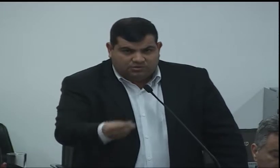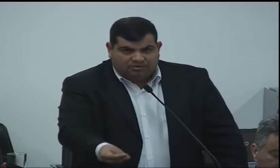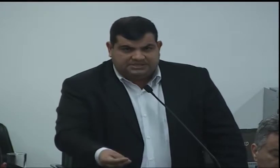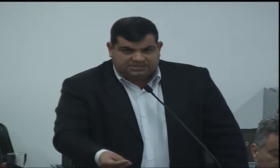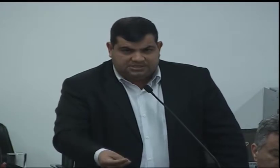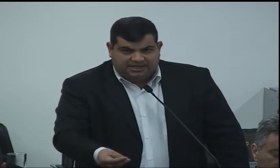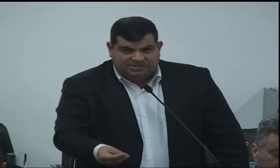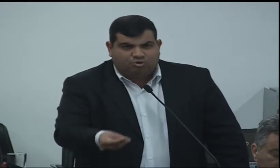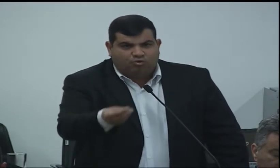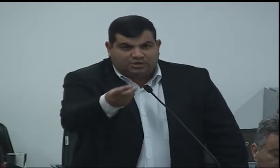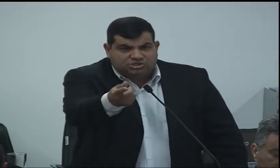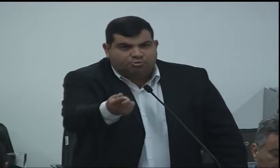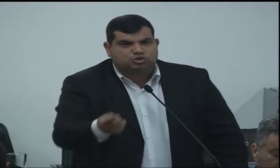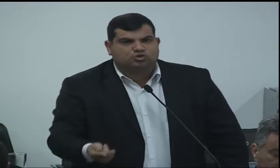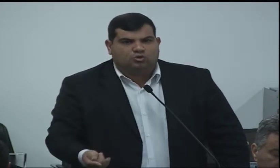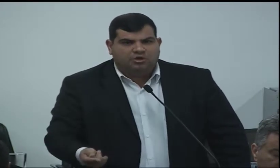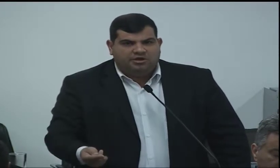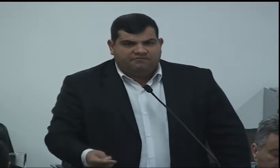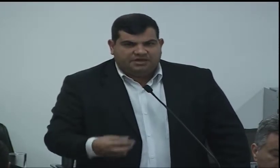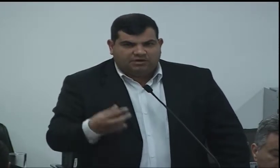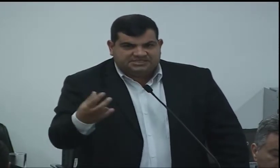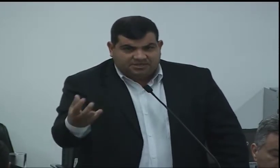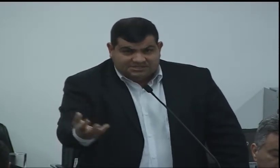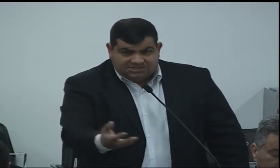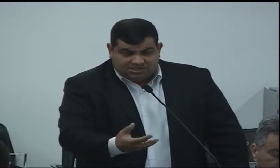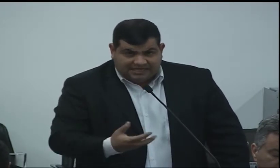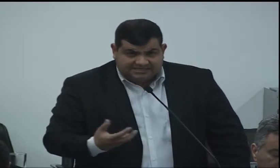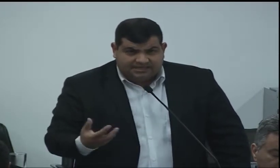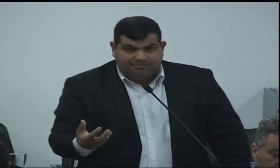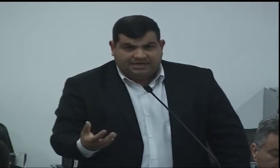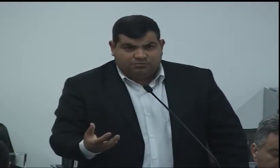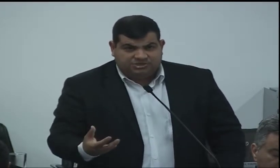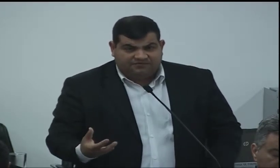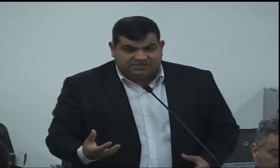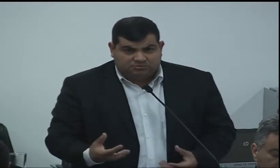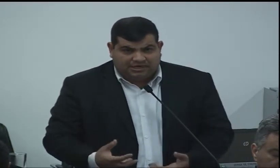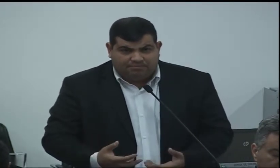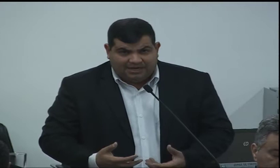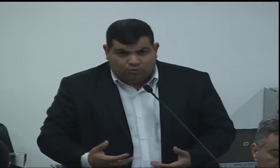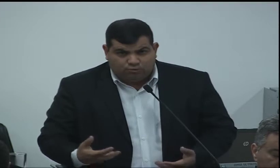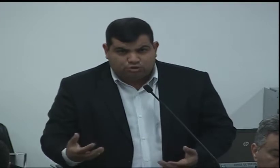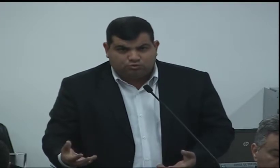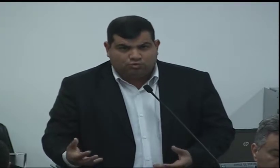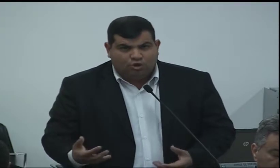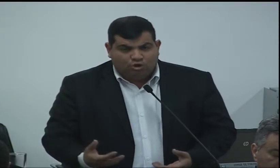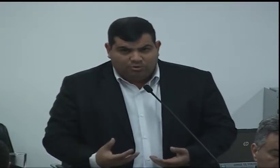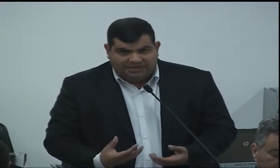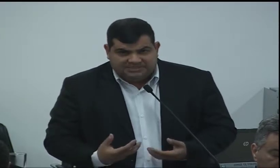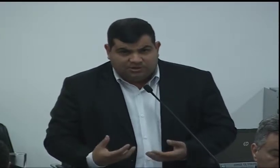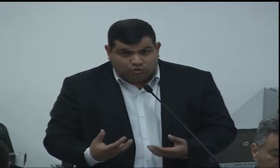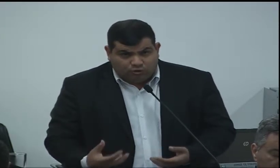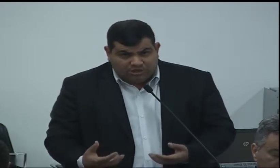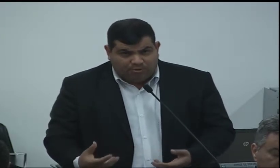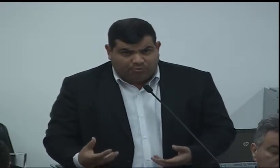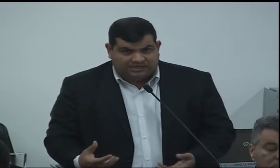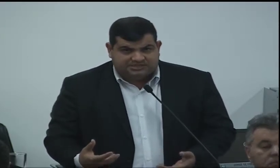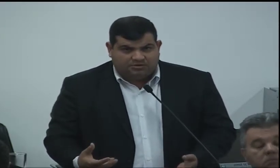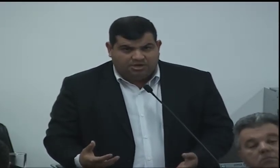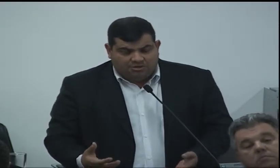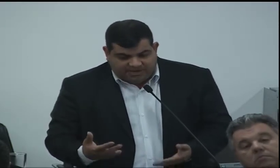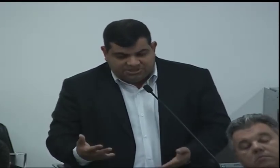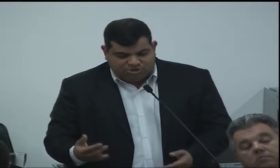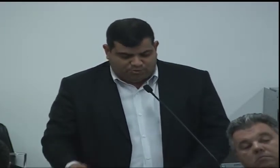contato com essas entidades procuraram ceprosul ver quais são as entidades que trabalham com isso aí fazer um trabalho conjunto mobilizar toda a população